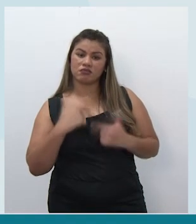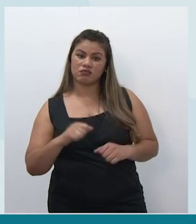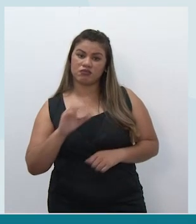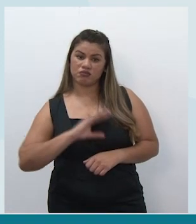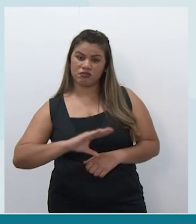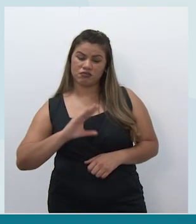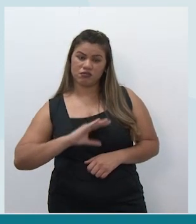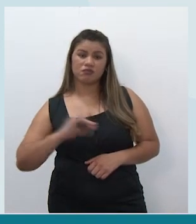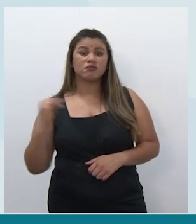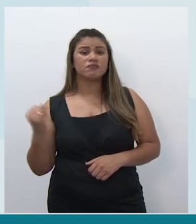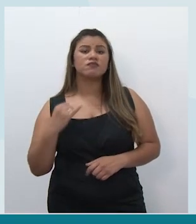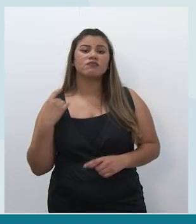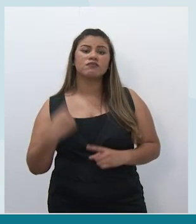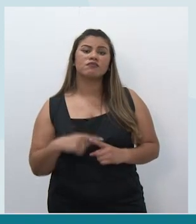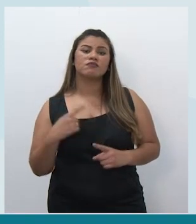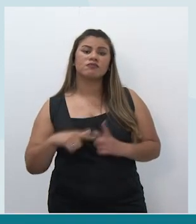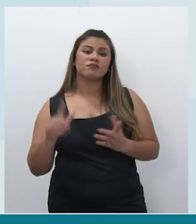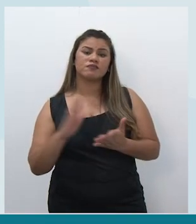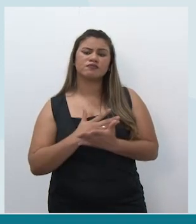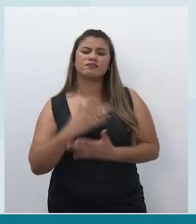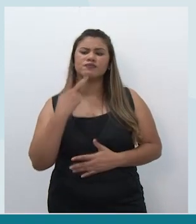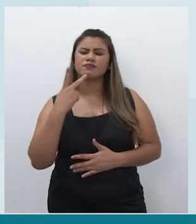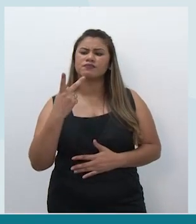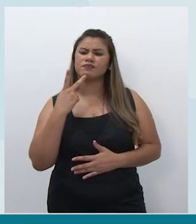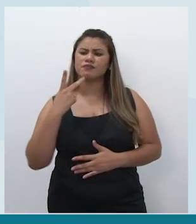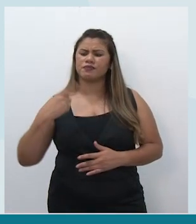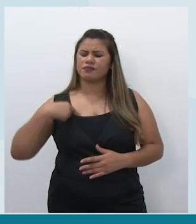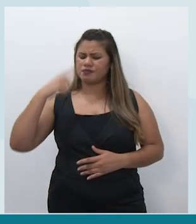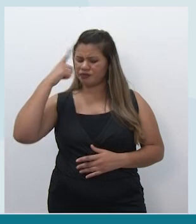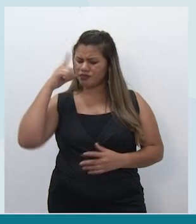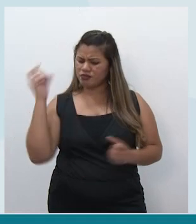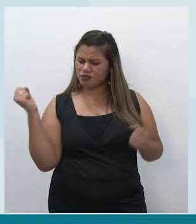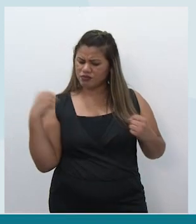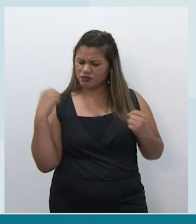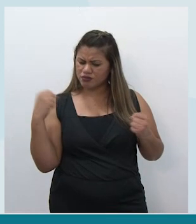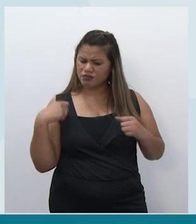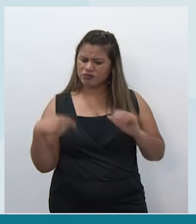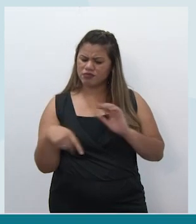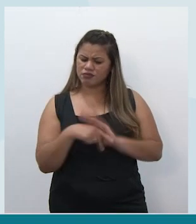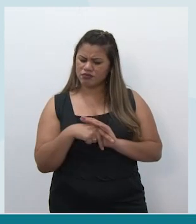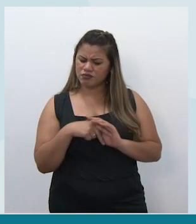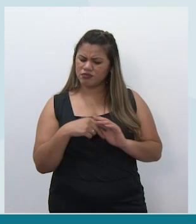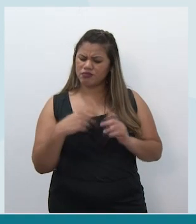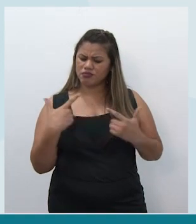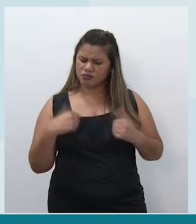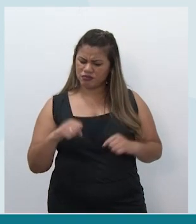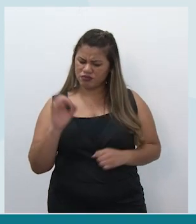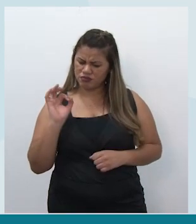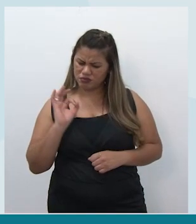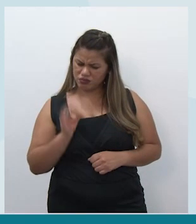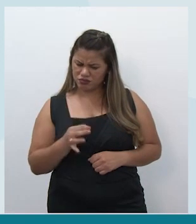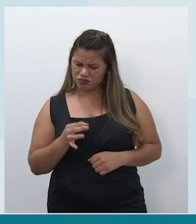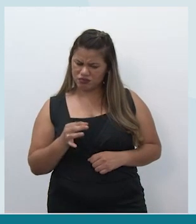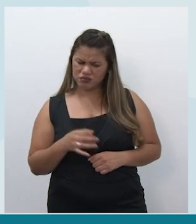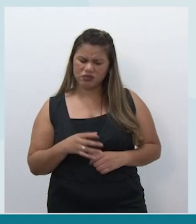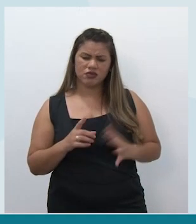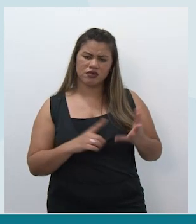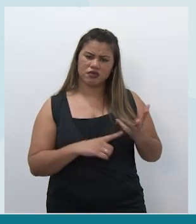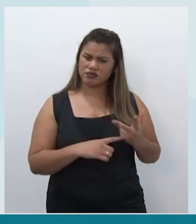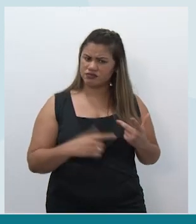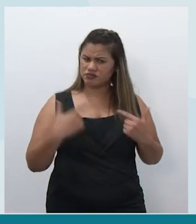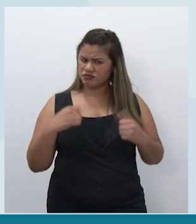no seguinte, alguns professores questionam, mas espera aí, então eu que sou de educação física tenho que trabalhar com habilidade de língua portuguesa, eu que sou de arte tenho que trabalhar?